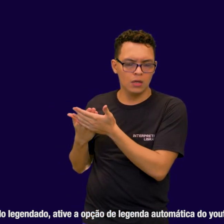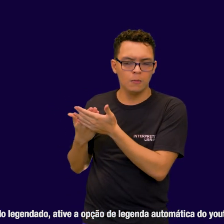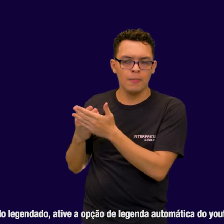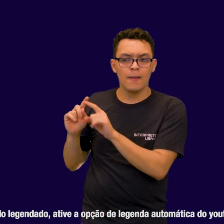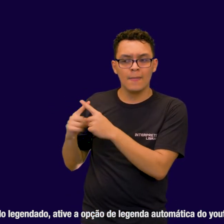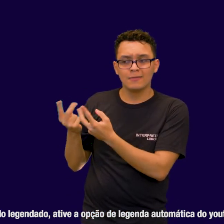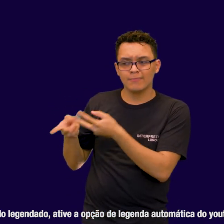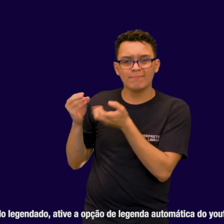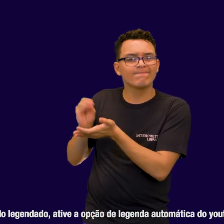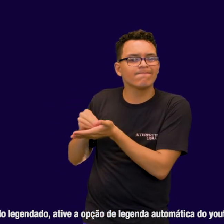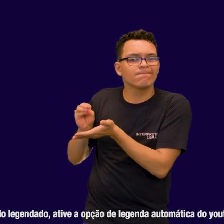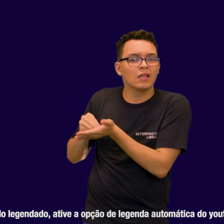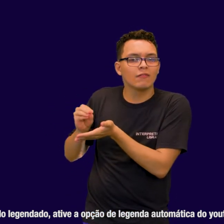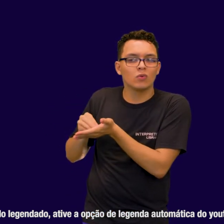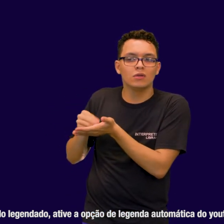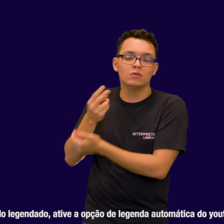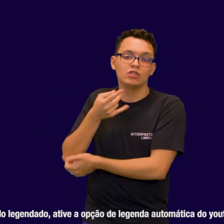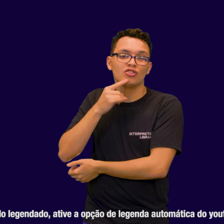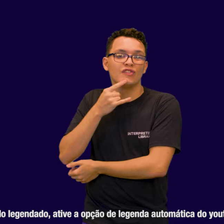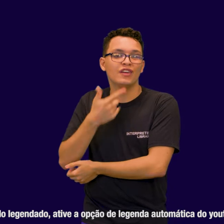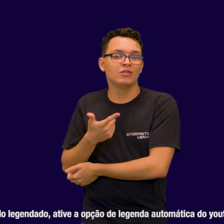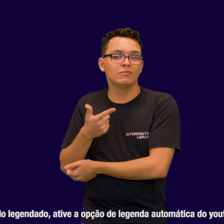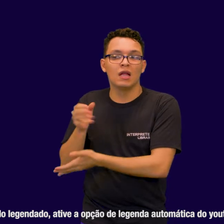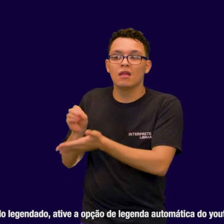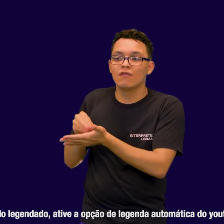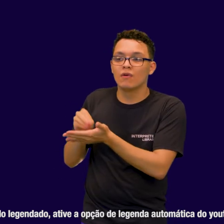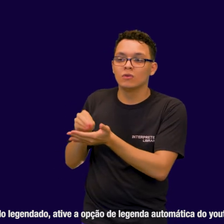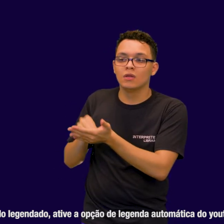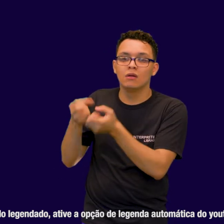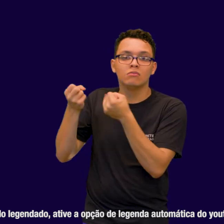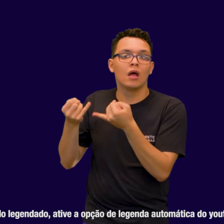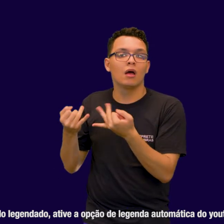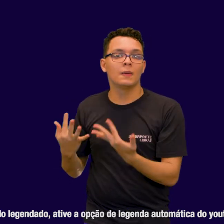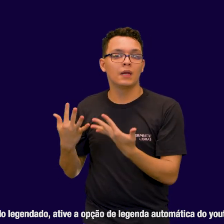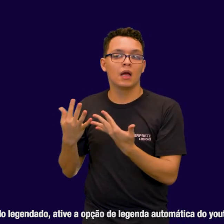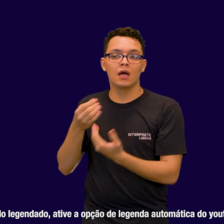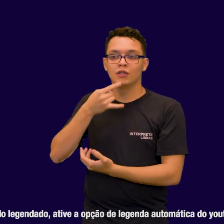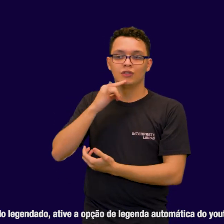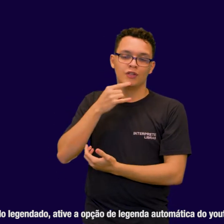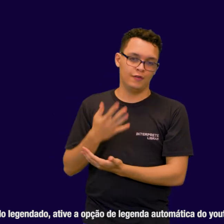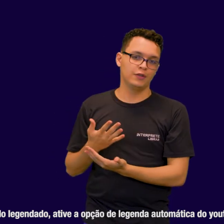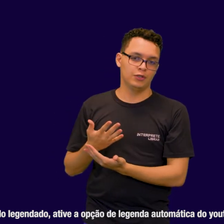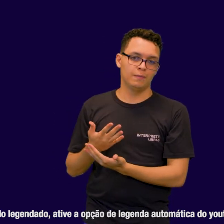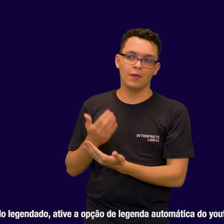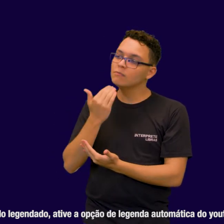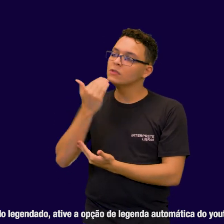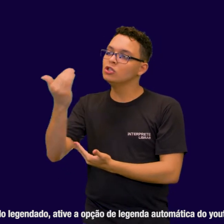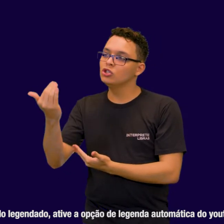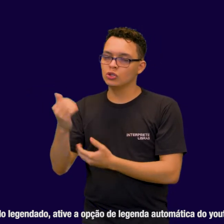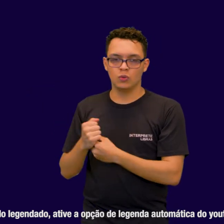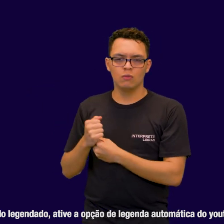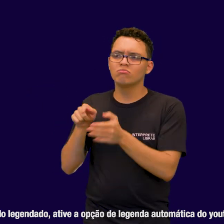de outras bebidas e eles perceberam que não tinha nenhum contato com o mundo cervejeiro. Então, como que eles